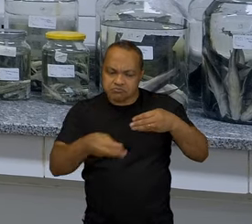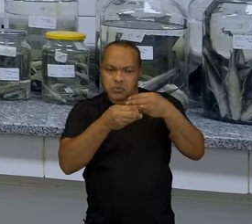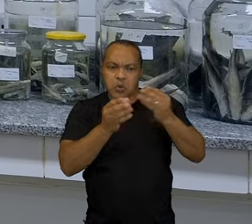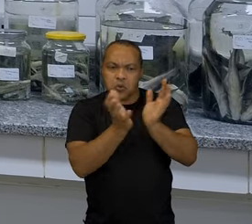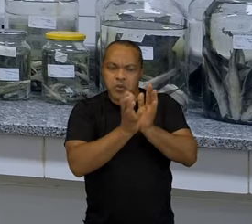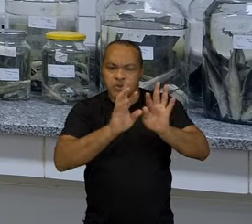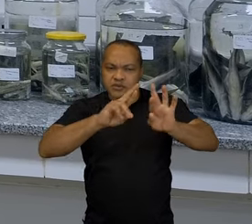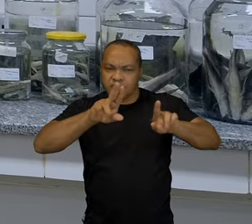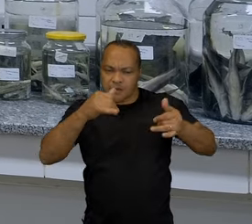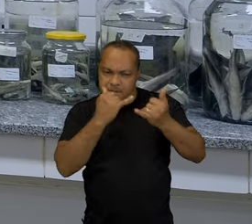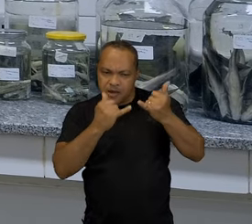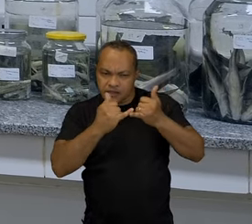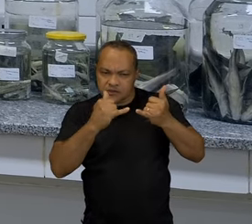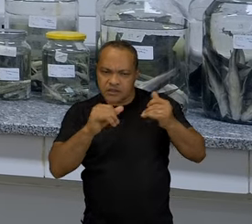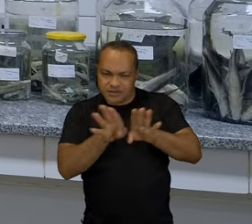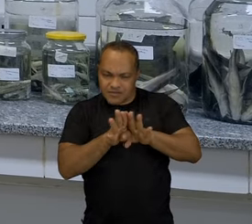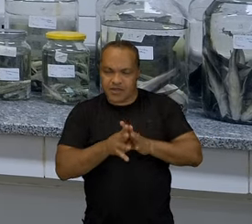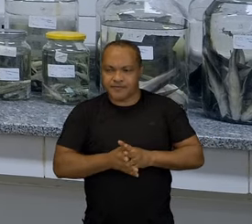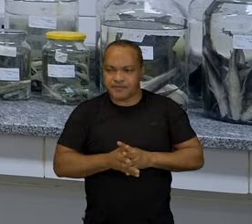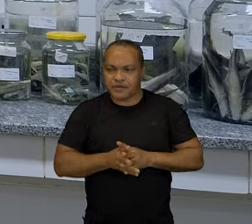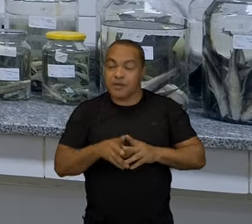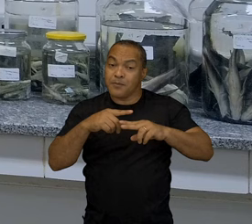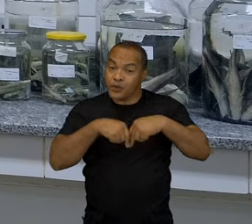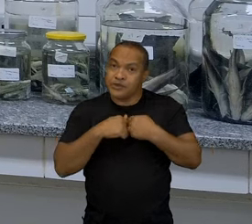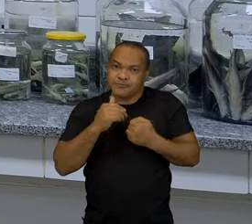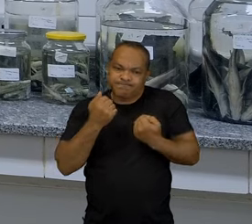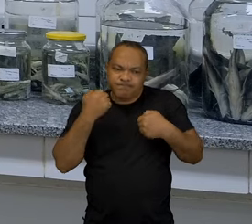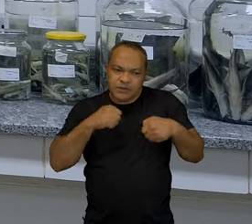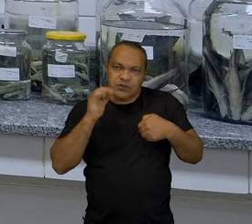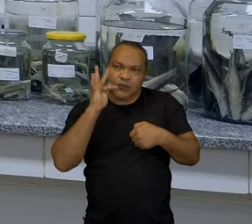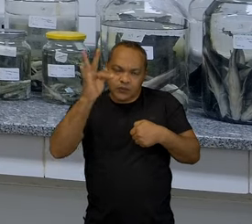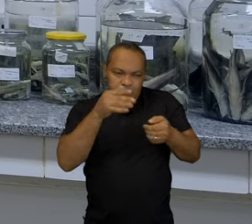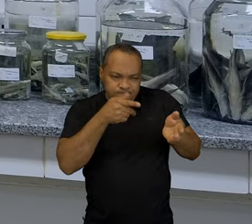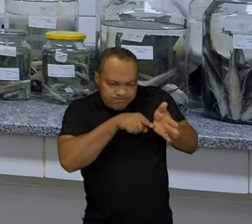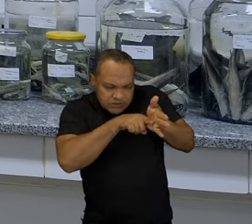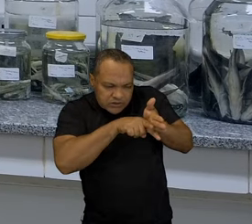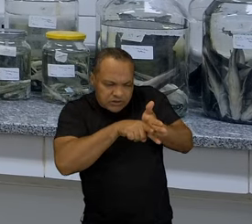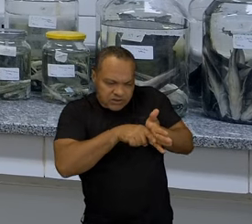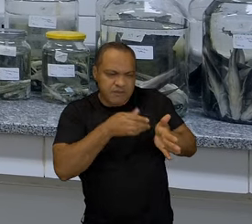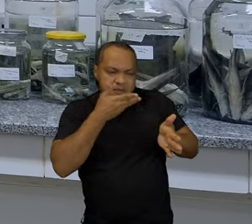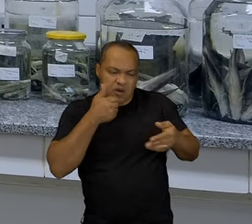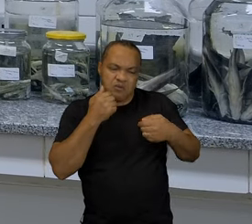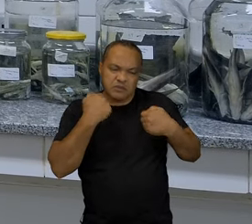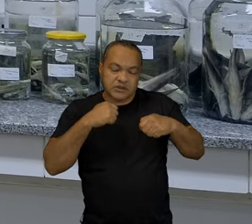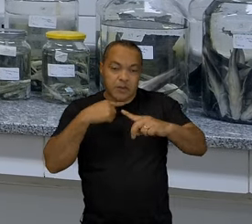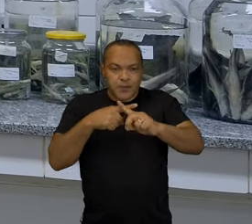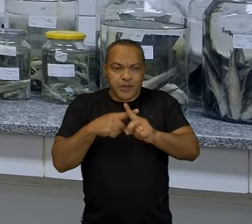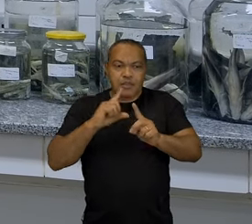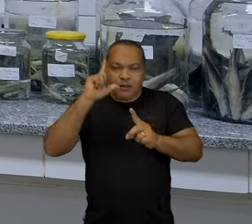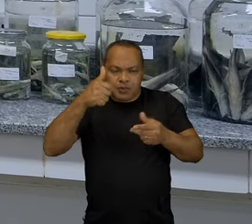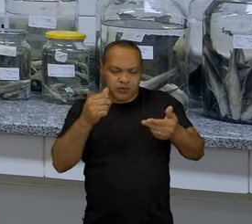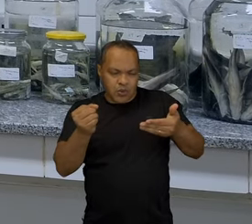várias espécies muito parecidas entre si, que precisarão ser melhor investigadas em estudos futuros. E só depois